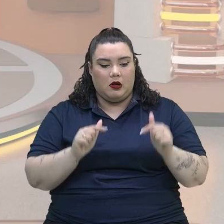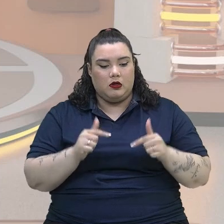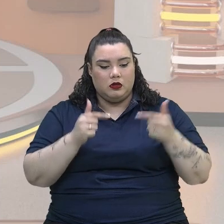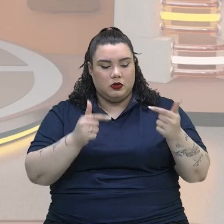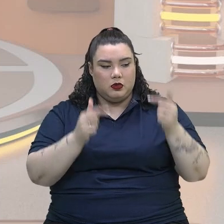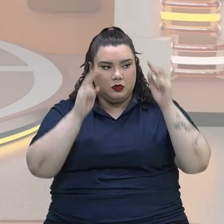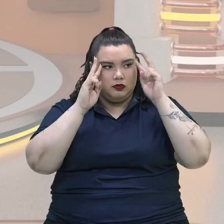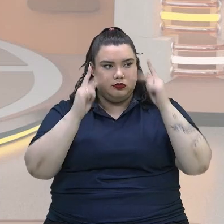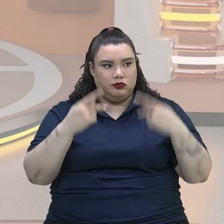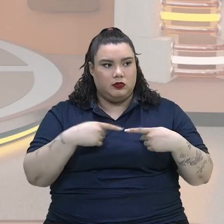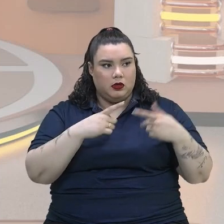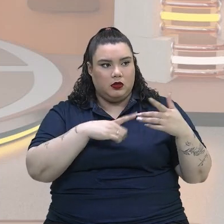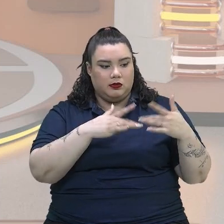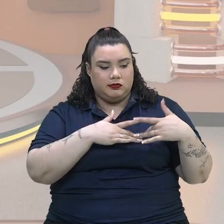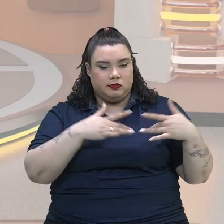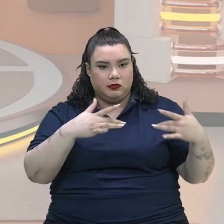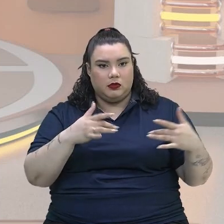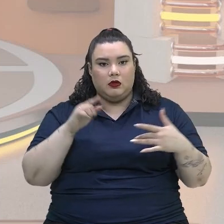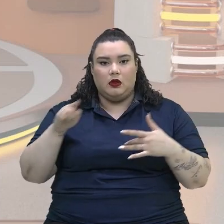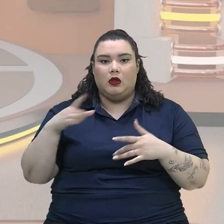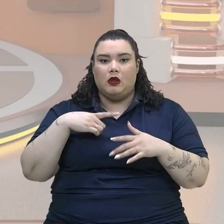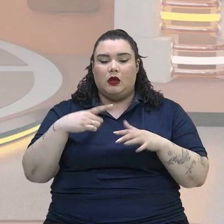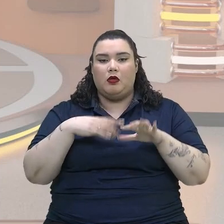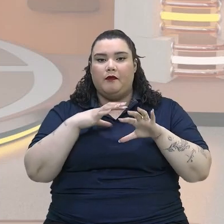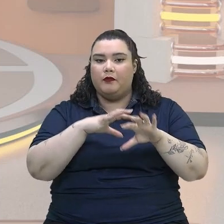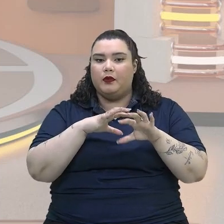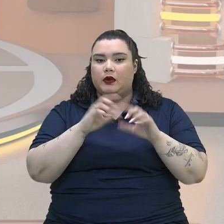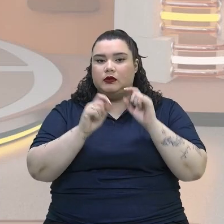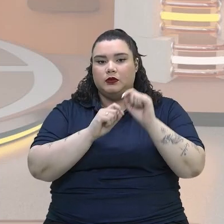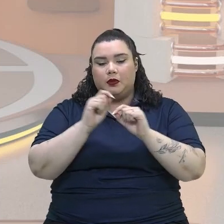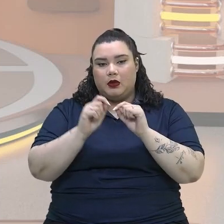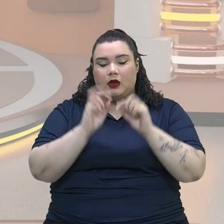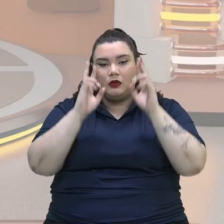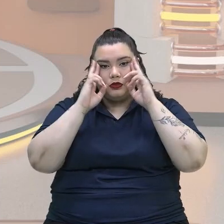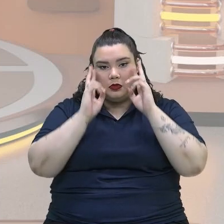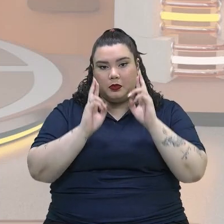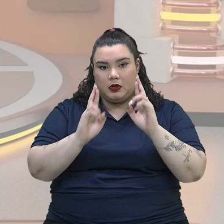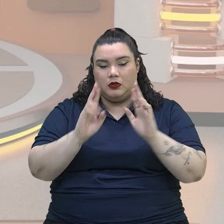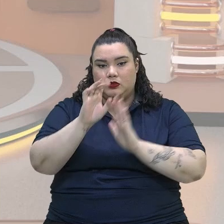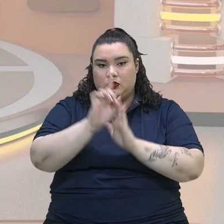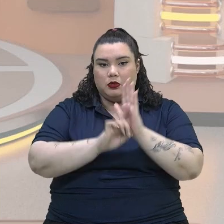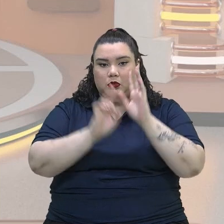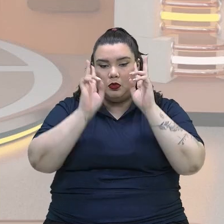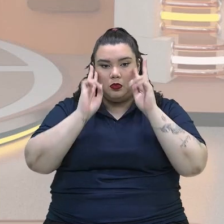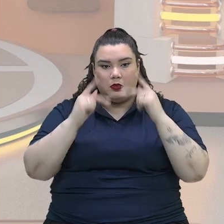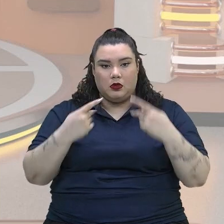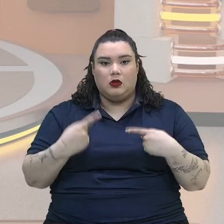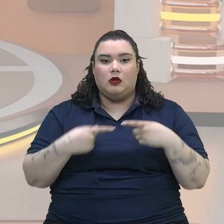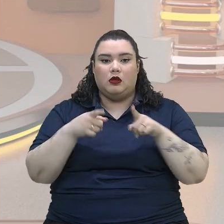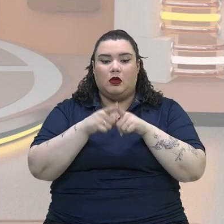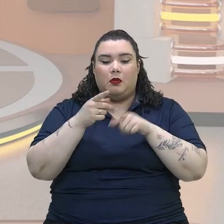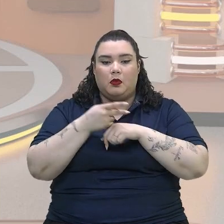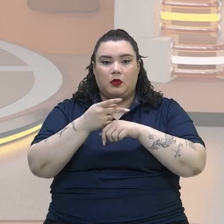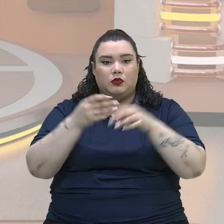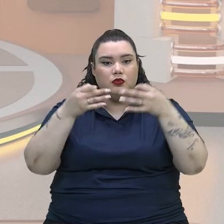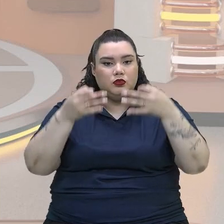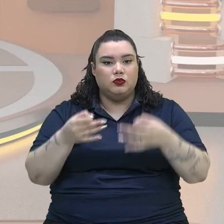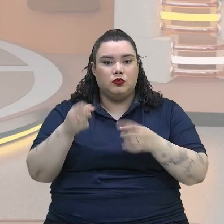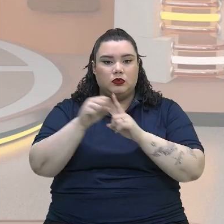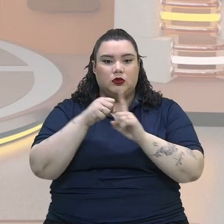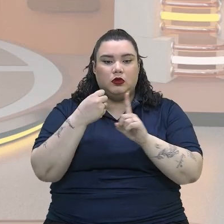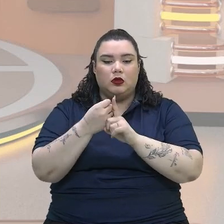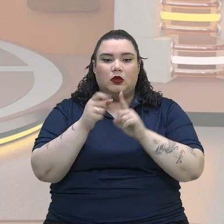humanitárias, o humanismo inspira o respeito pelos direitos humanos, a busca pela justiça social